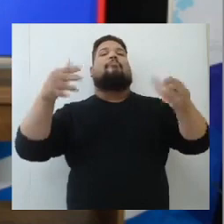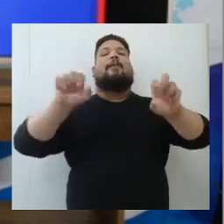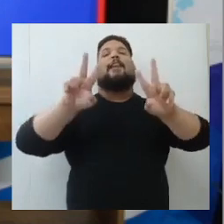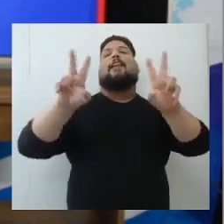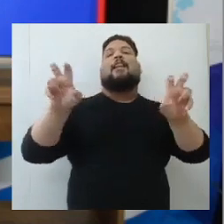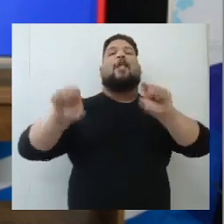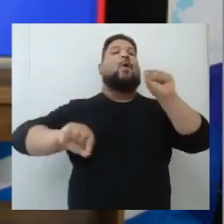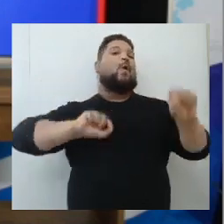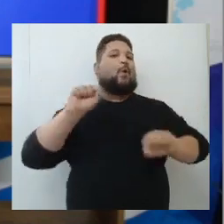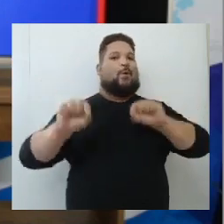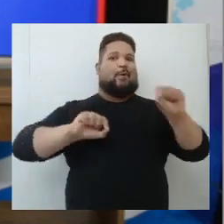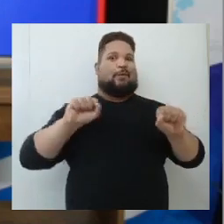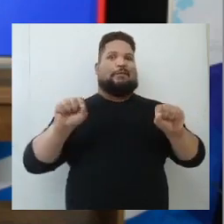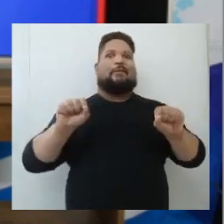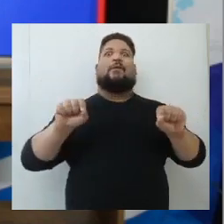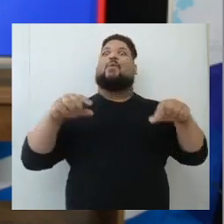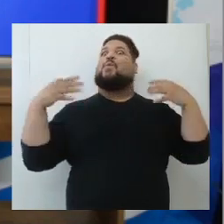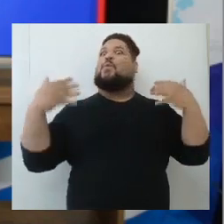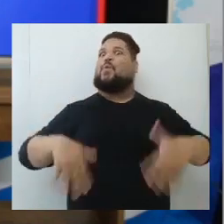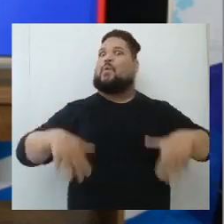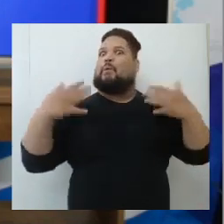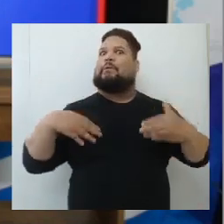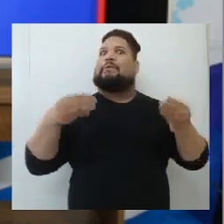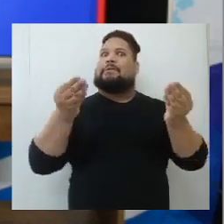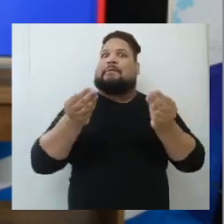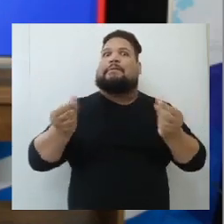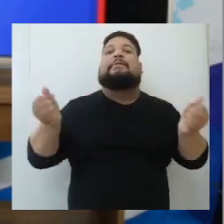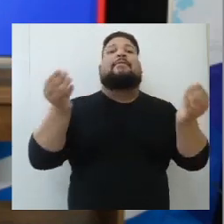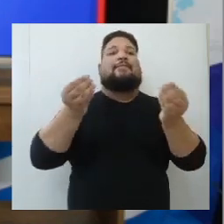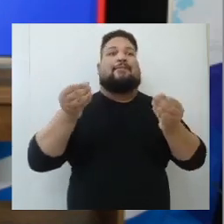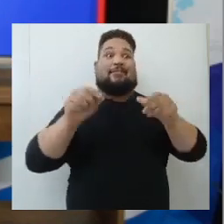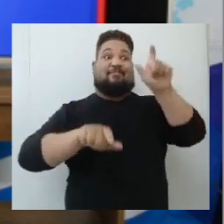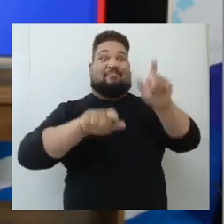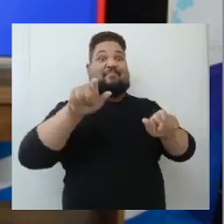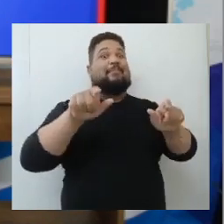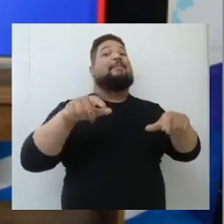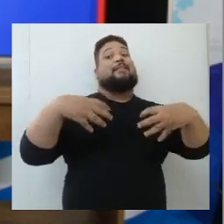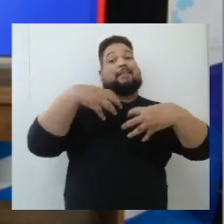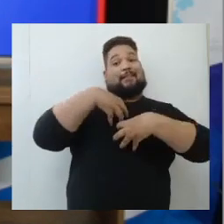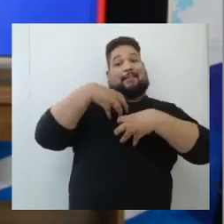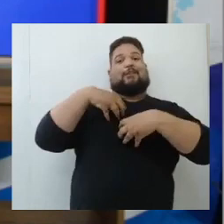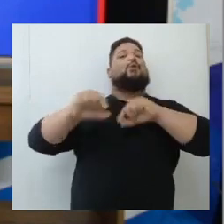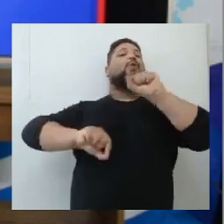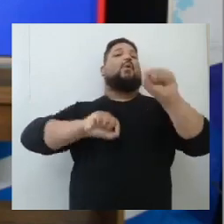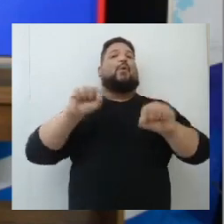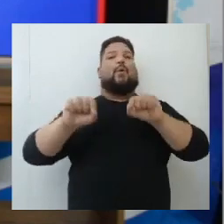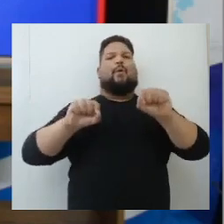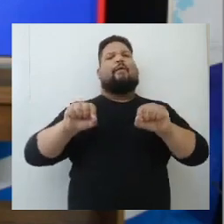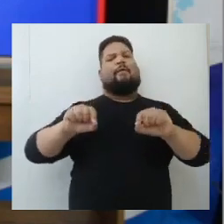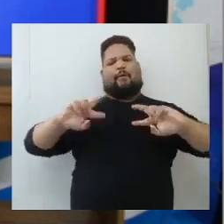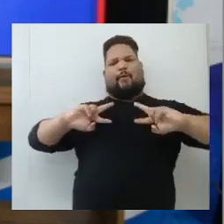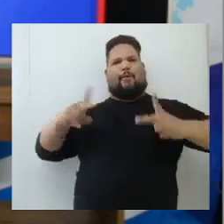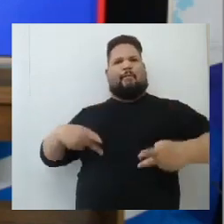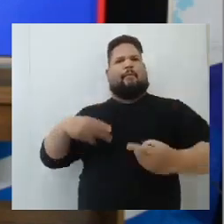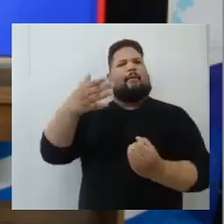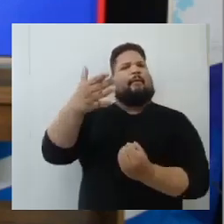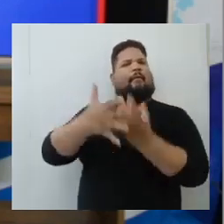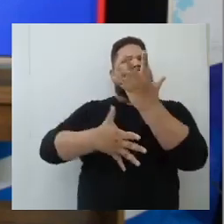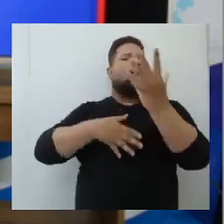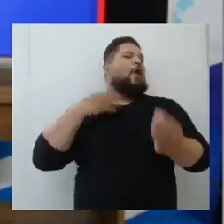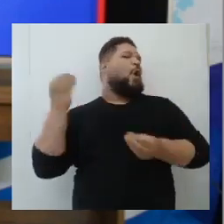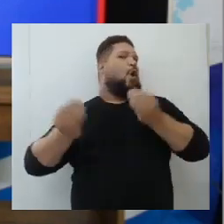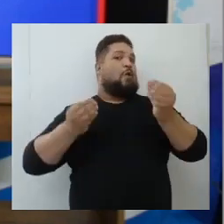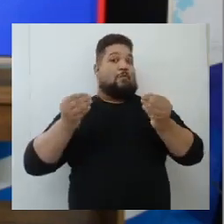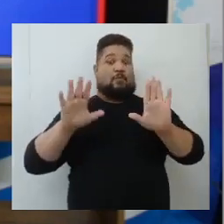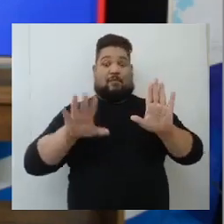sobre um assunto um tanto delicado para algumas pessoas, que é a origem dos seres humanos. Não